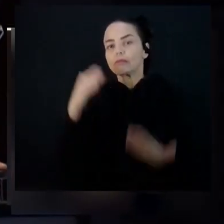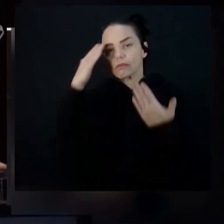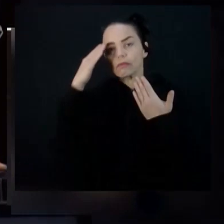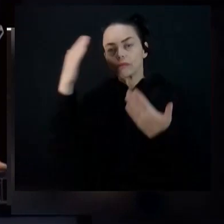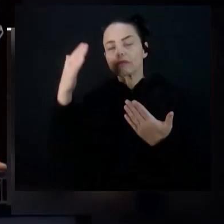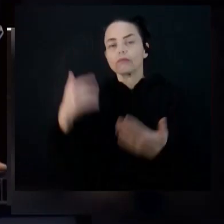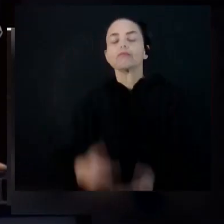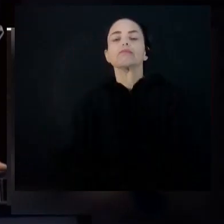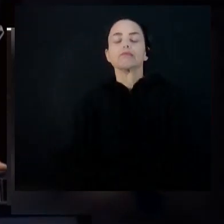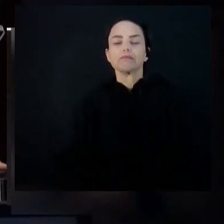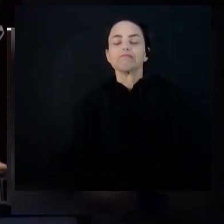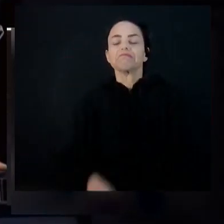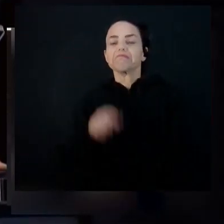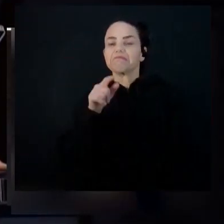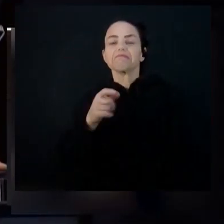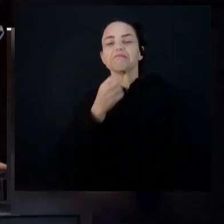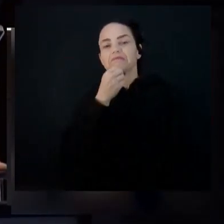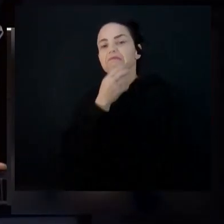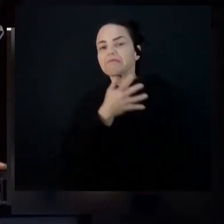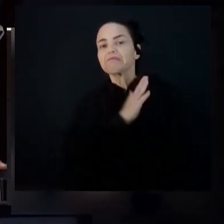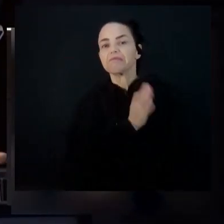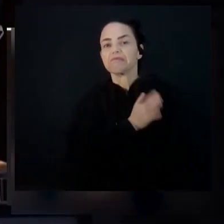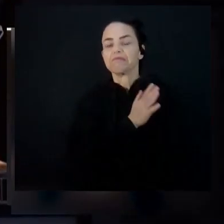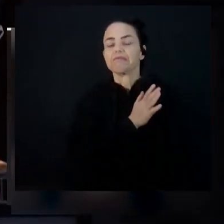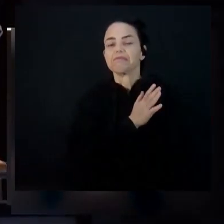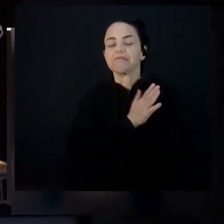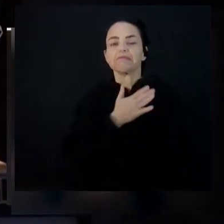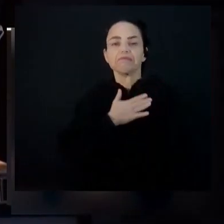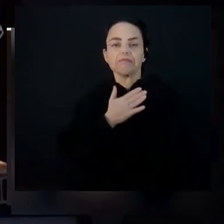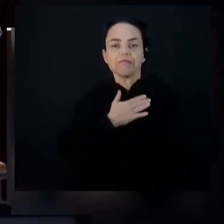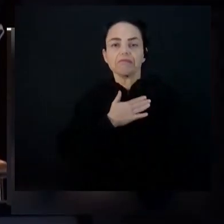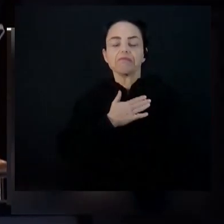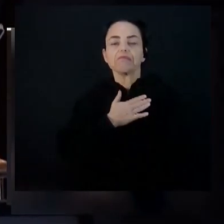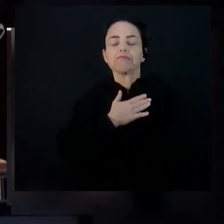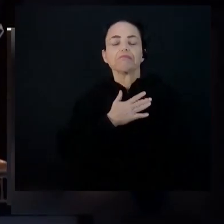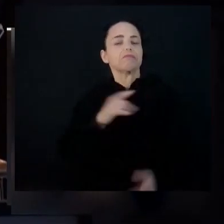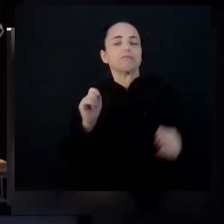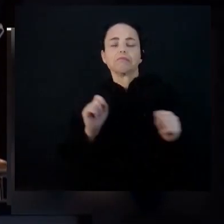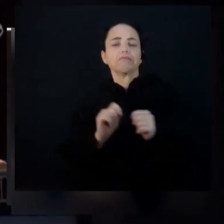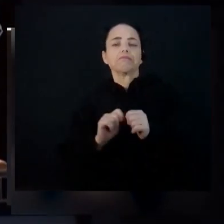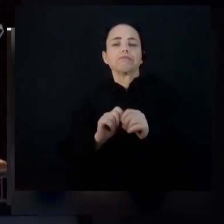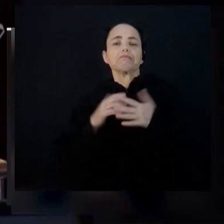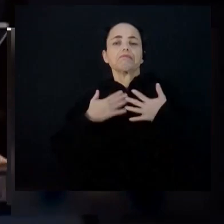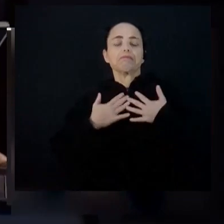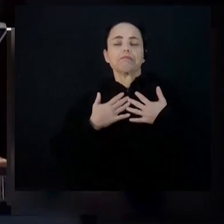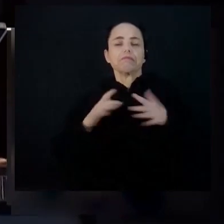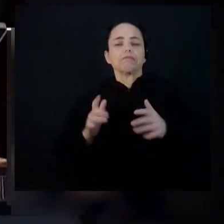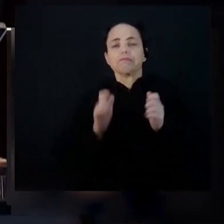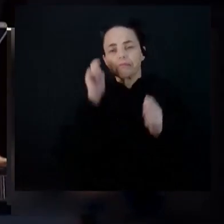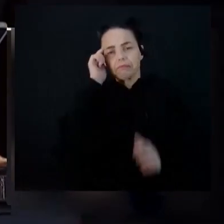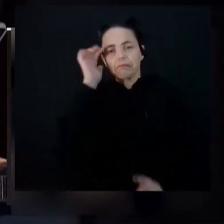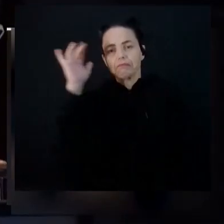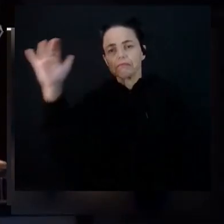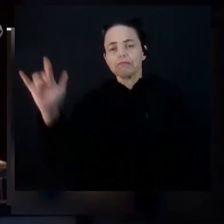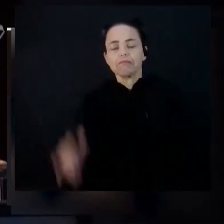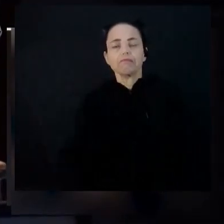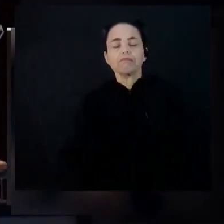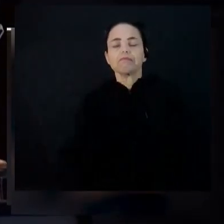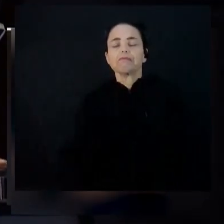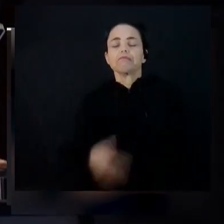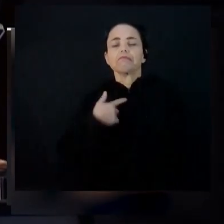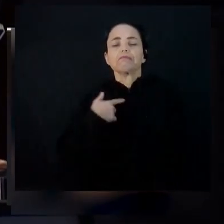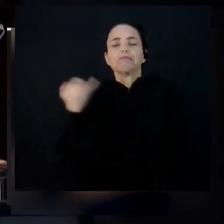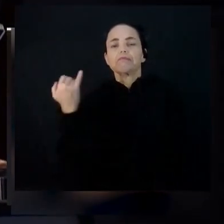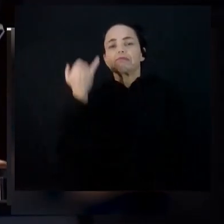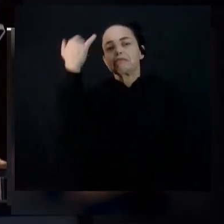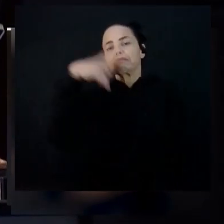que você está fazendo por mim. Mas nós, muitas vezes, nem imaginamos a importância que nós temos